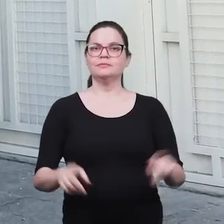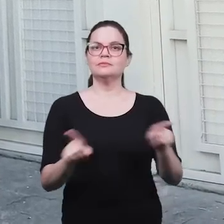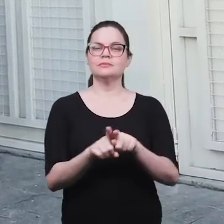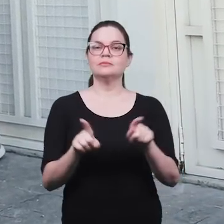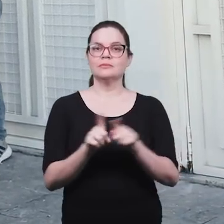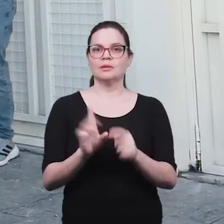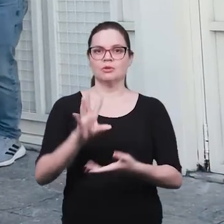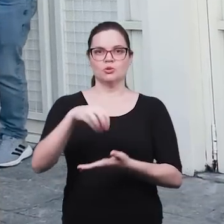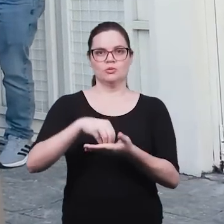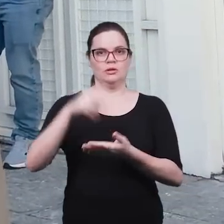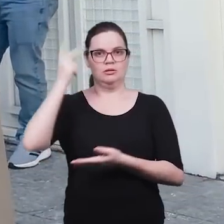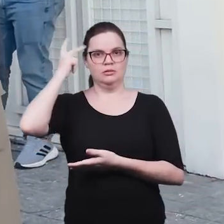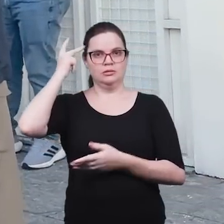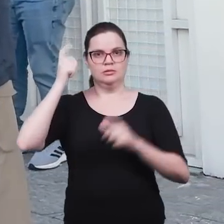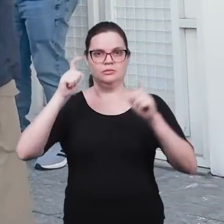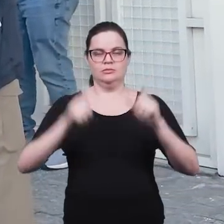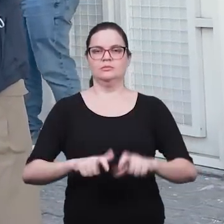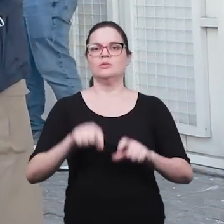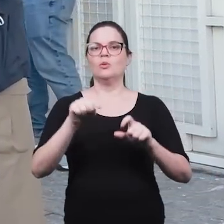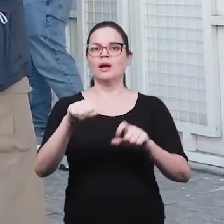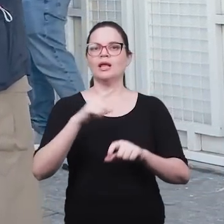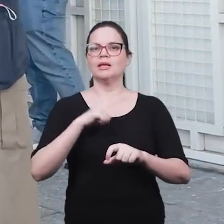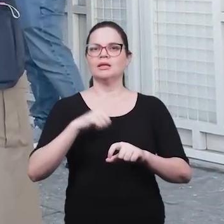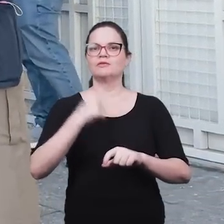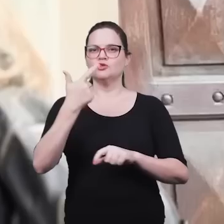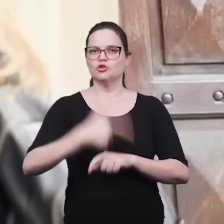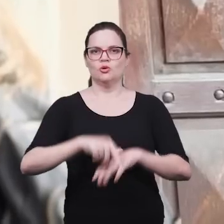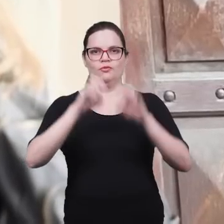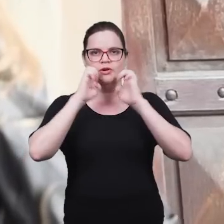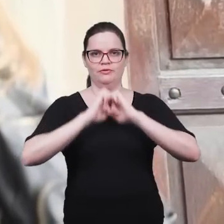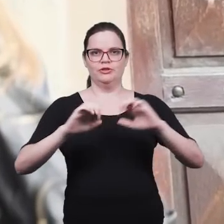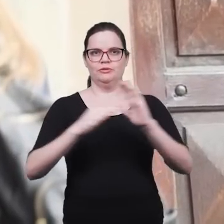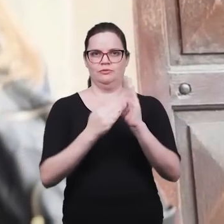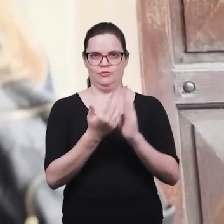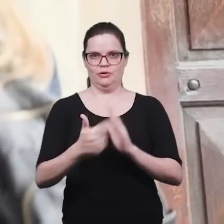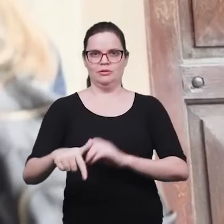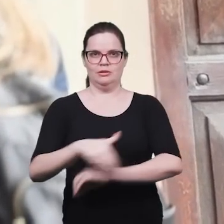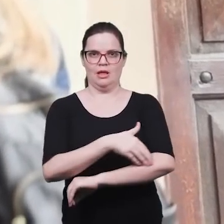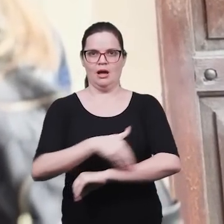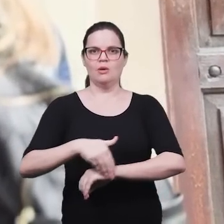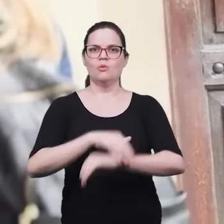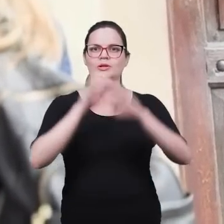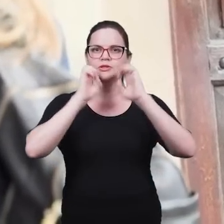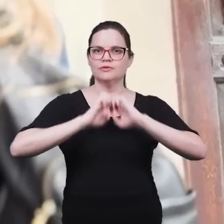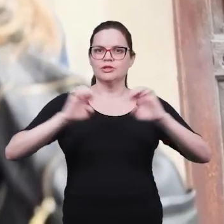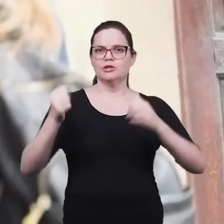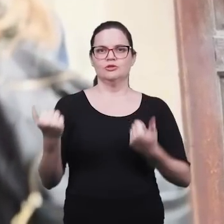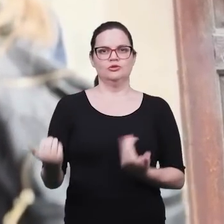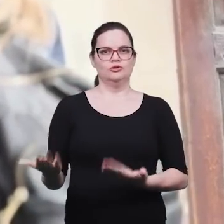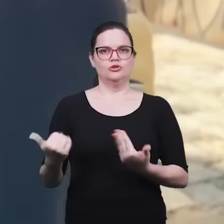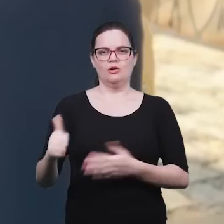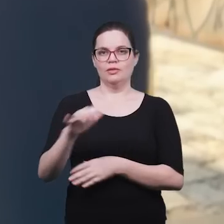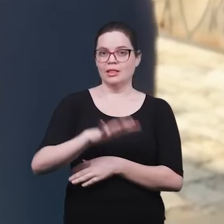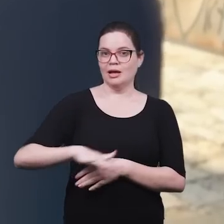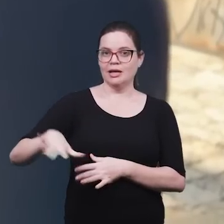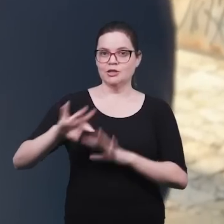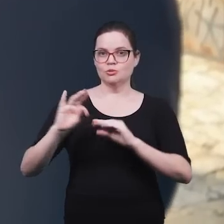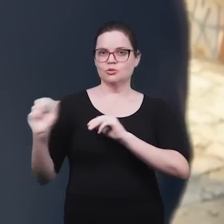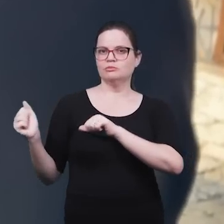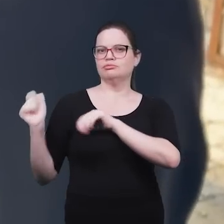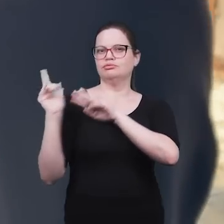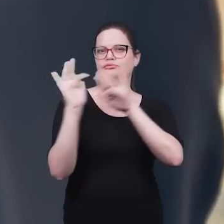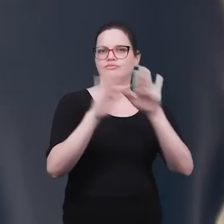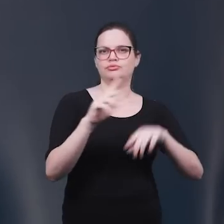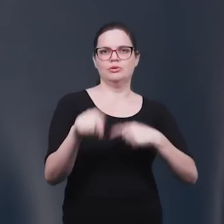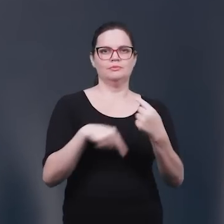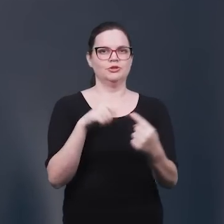São Paulo, o bairro da Moca recebeu mais uma edição do Evangelho Sem Fronteiras. Jovens de toda a região se uniram com um